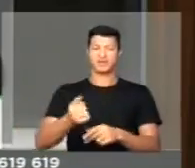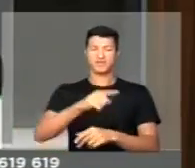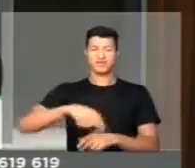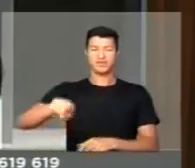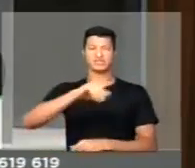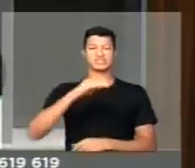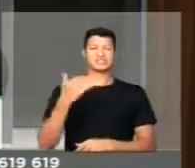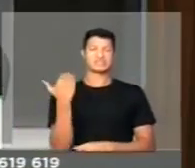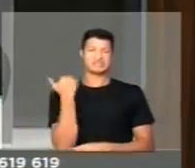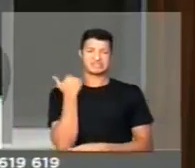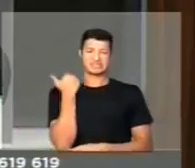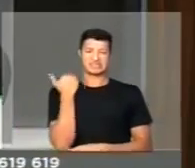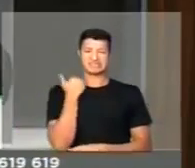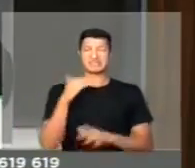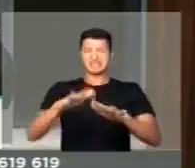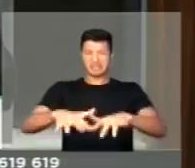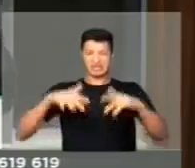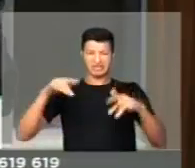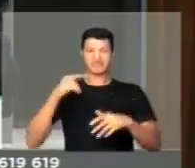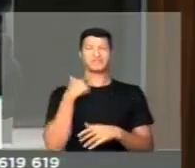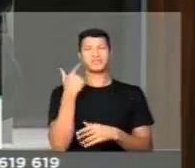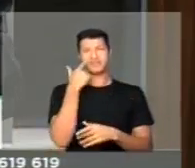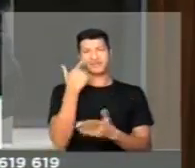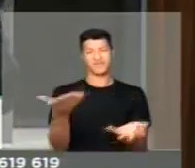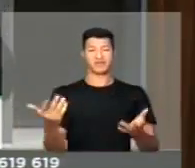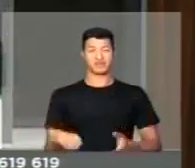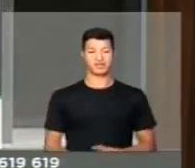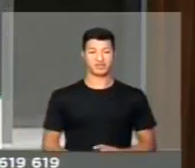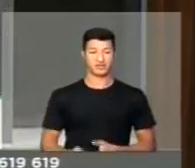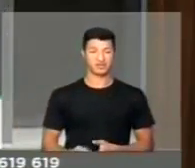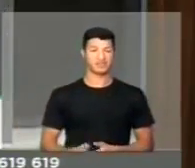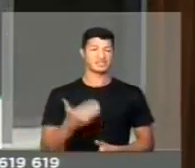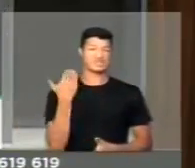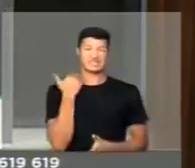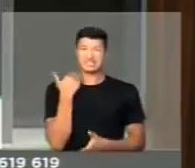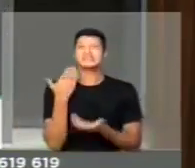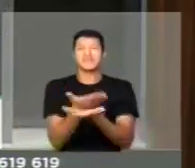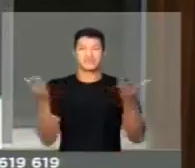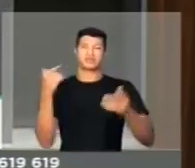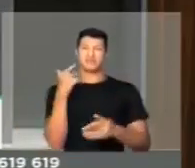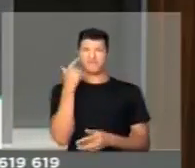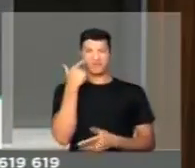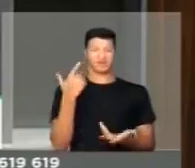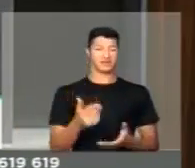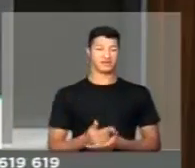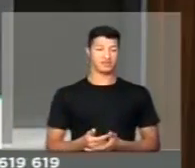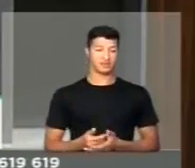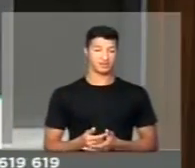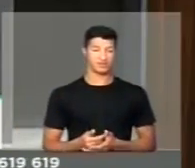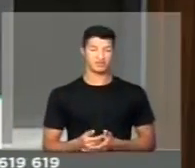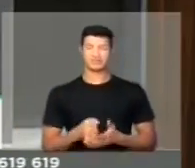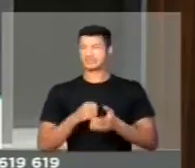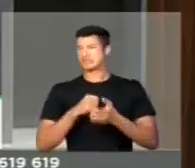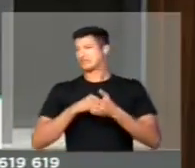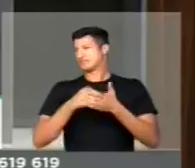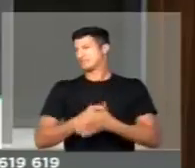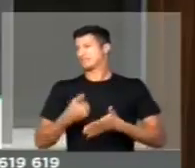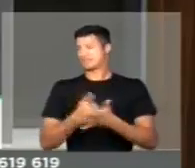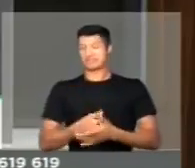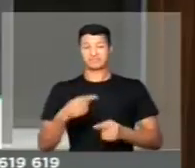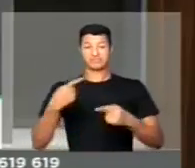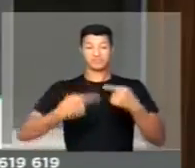uma canseira nesse plenário que ia haver. Entende? Canseira! Porque isso, o que está se discutindo aqui